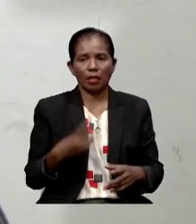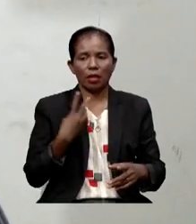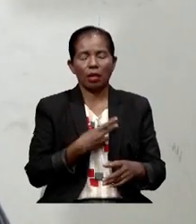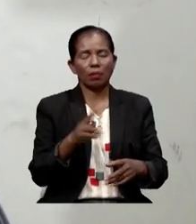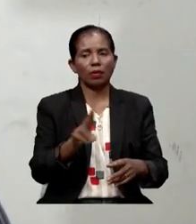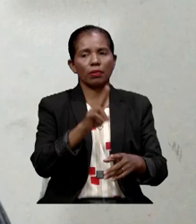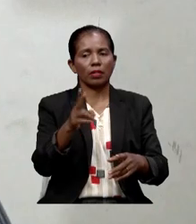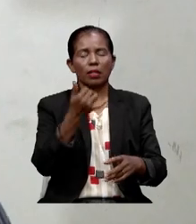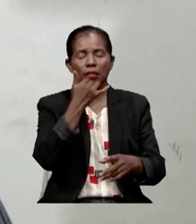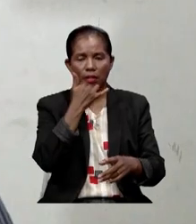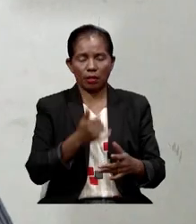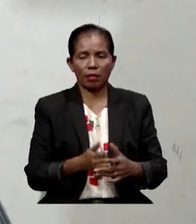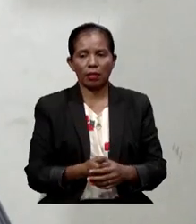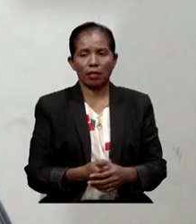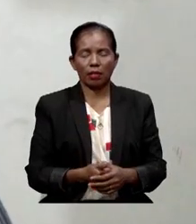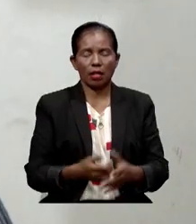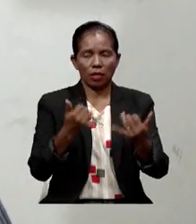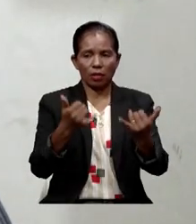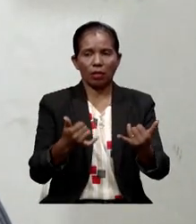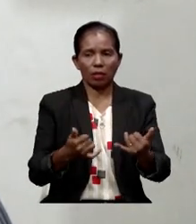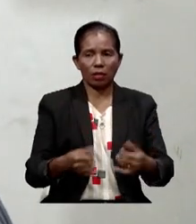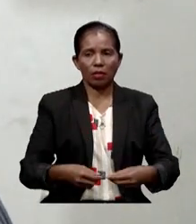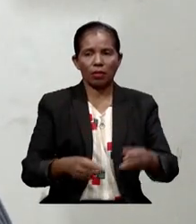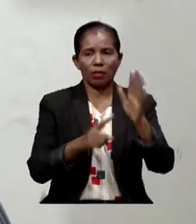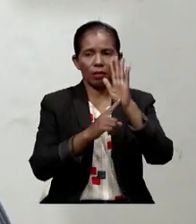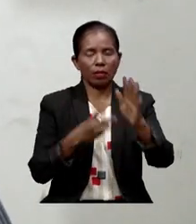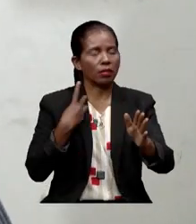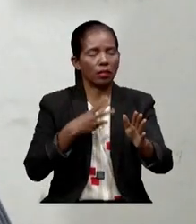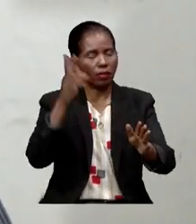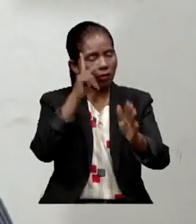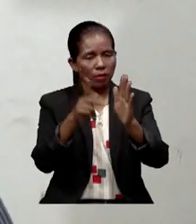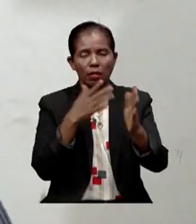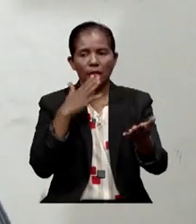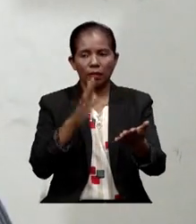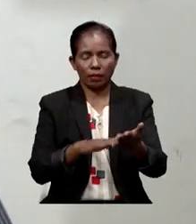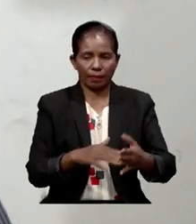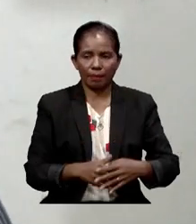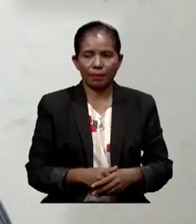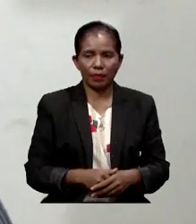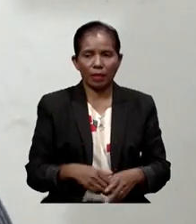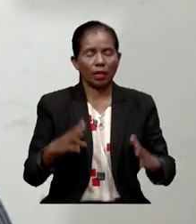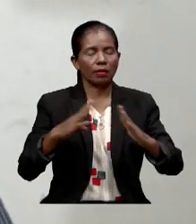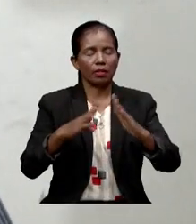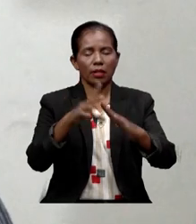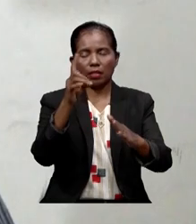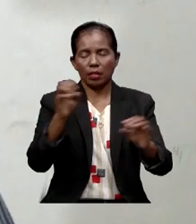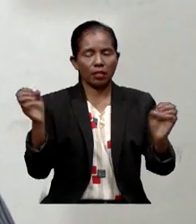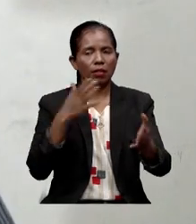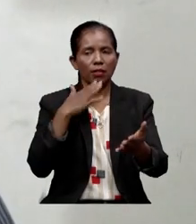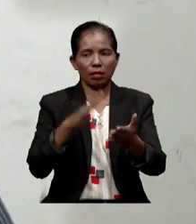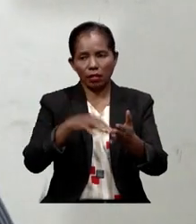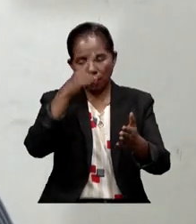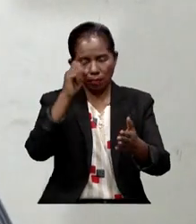de ansana agora ida agora ne po imagem ba ita kada dia pona capital dir sela dia tamba ita